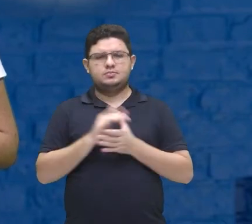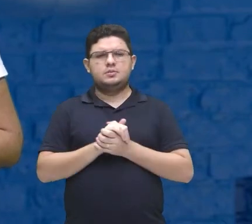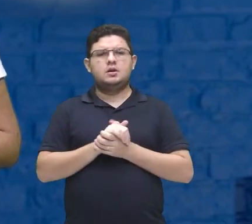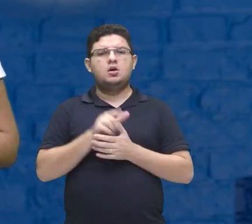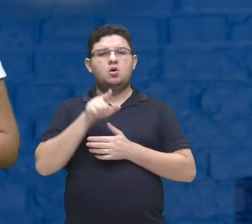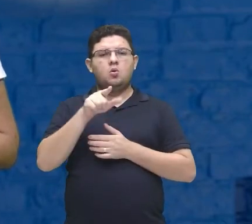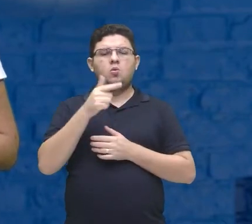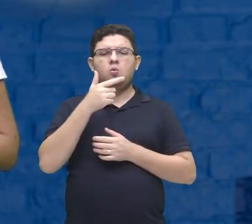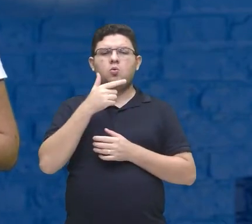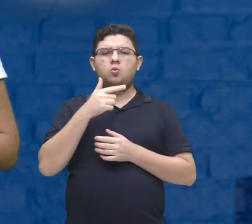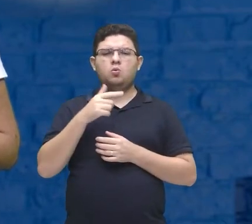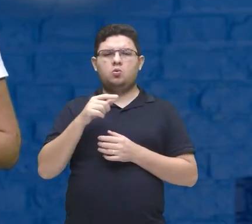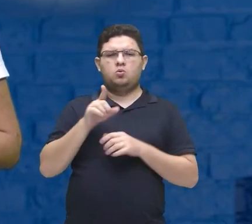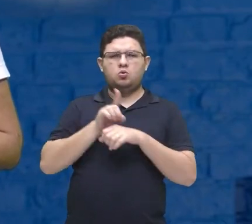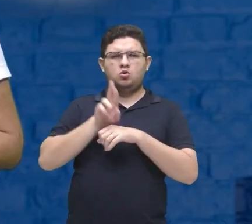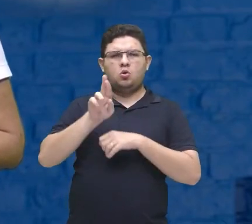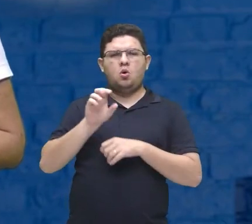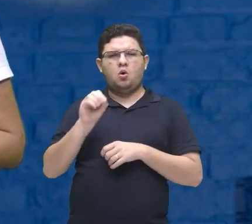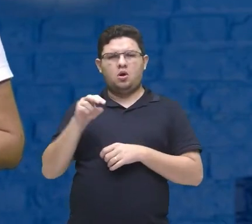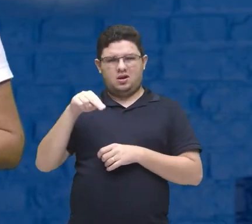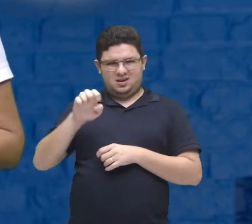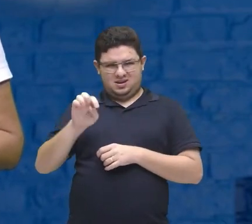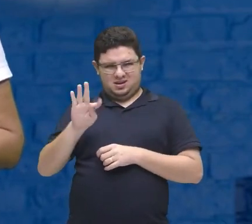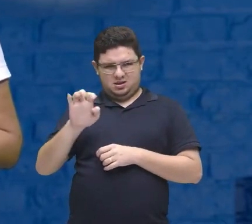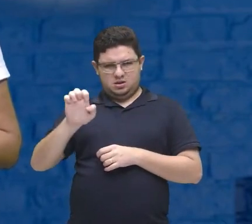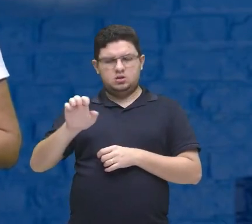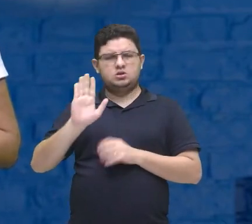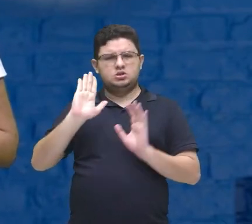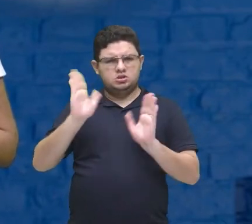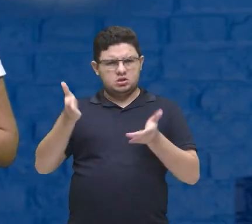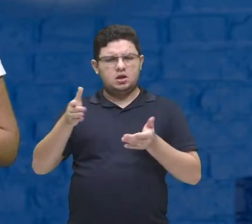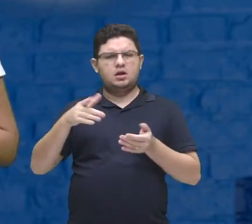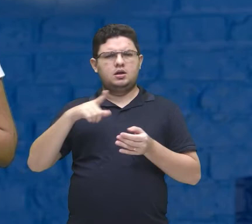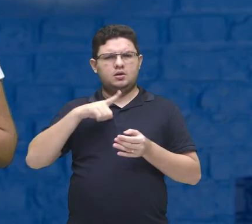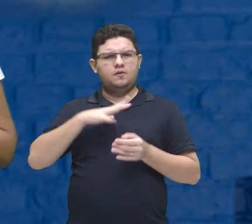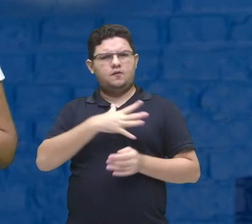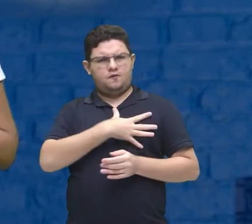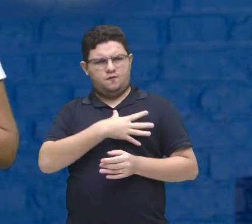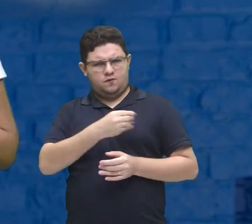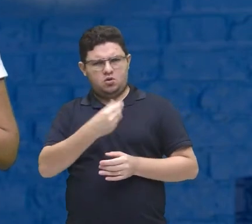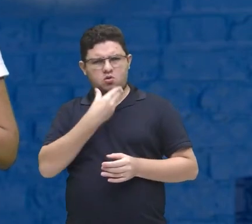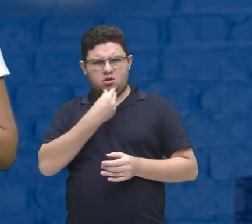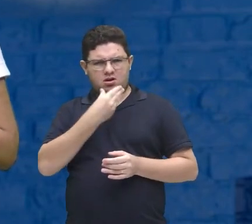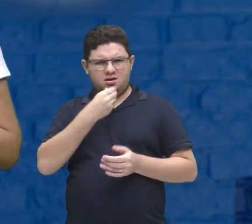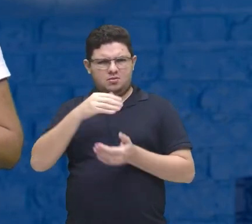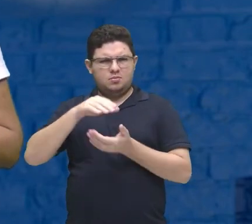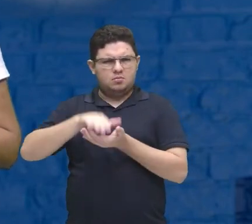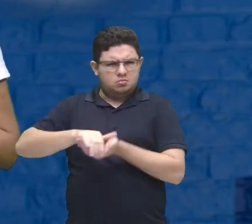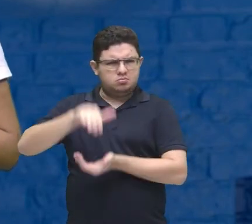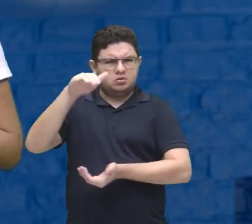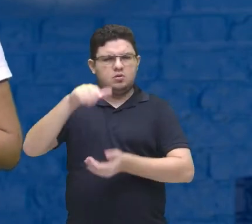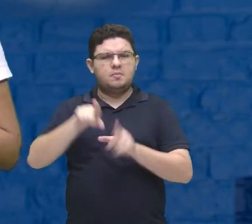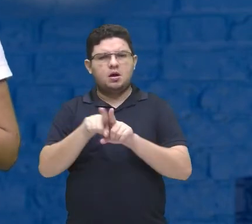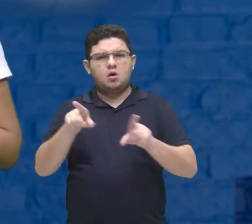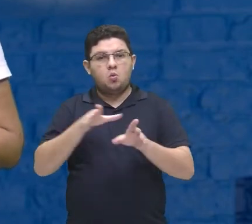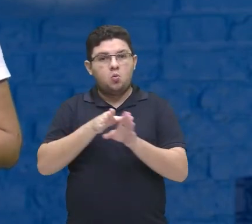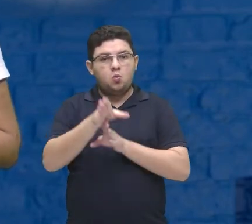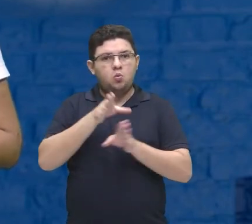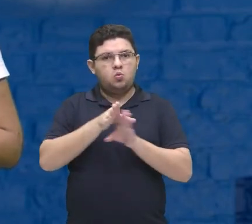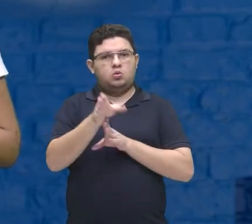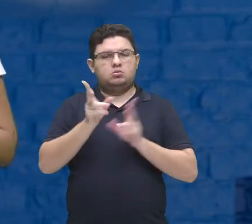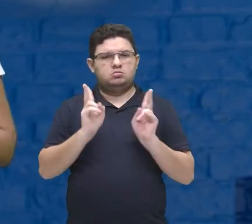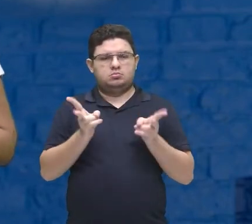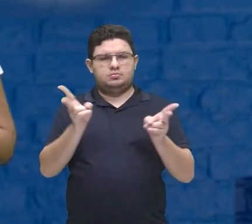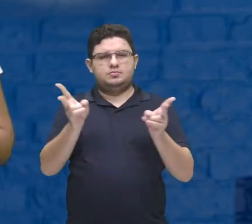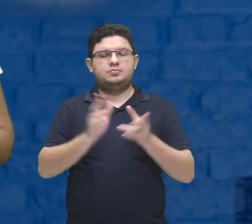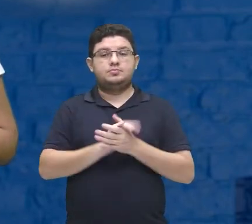ele continua orientando, né? E às vezes o papai e a mamãe pensam assim, não, meu filho já tem 12, tem 13, tem 14 e ele já sabe como agir,